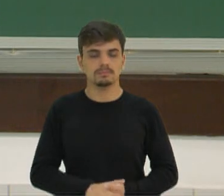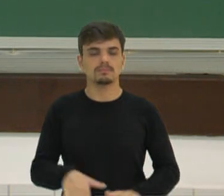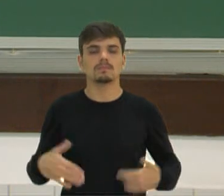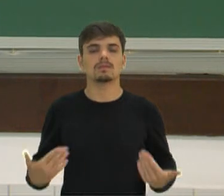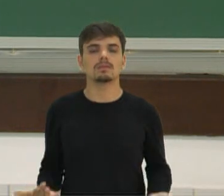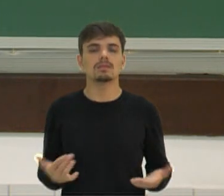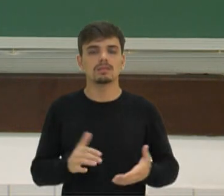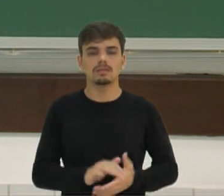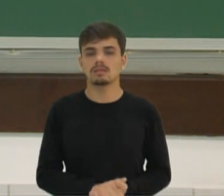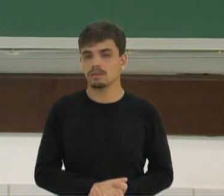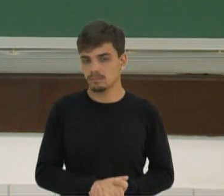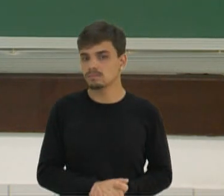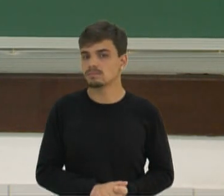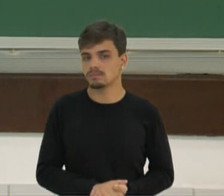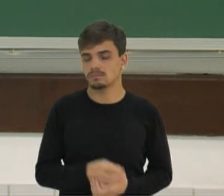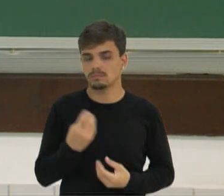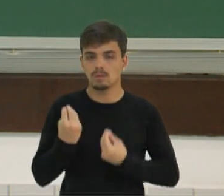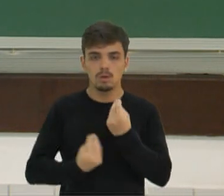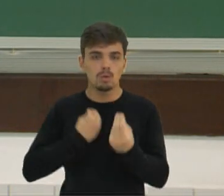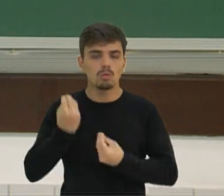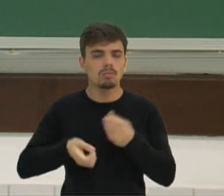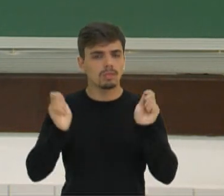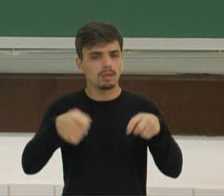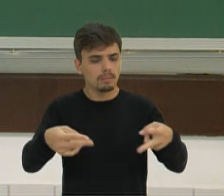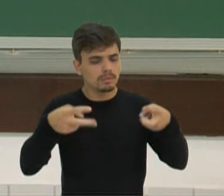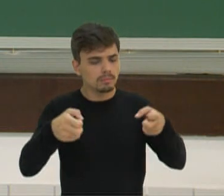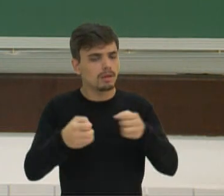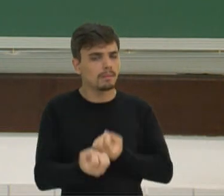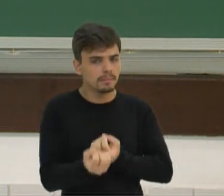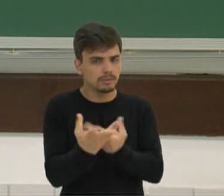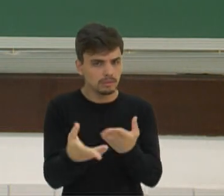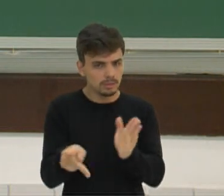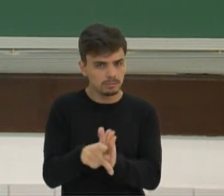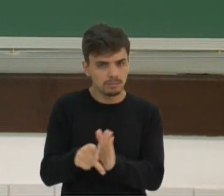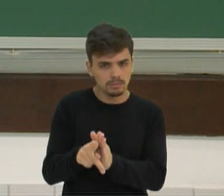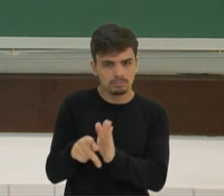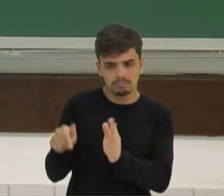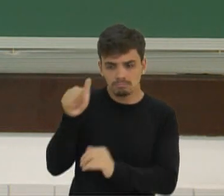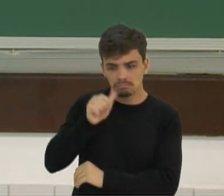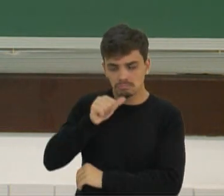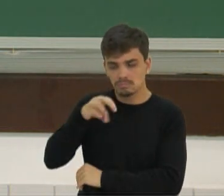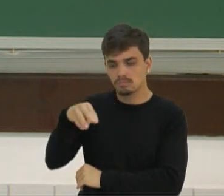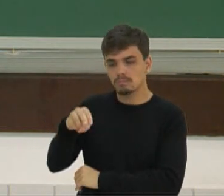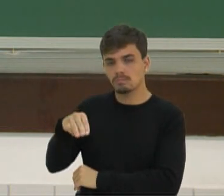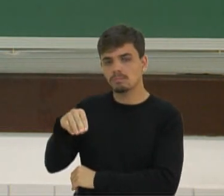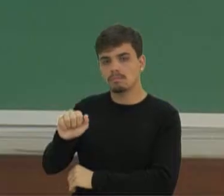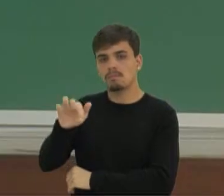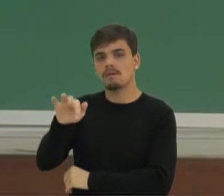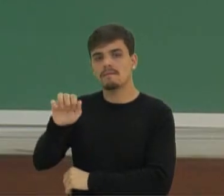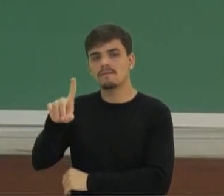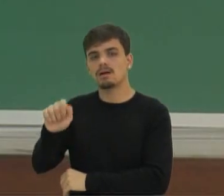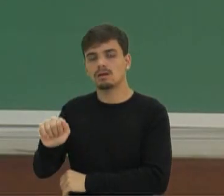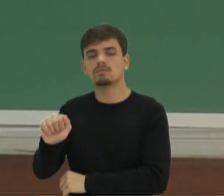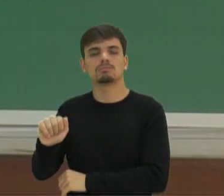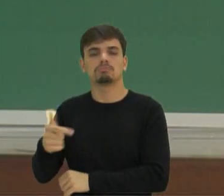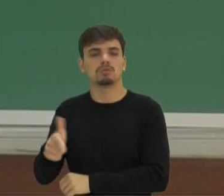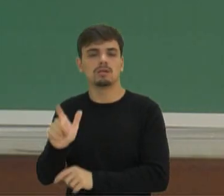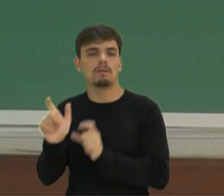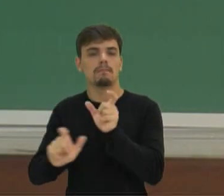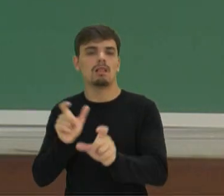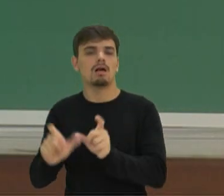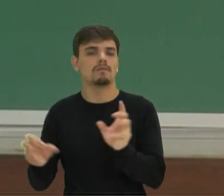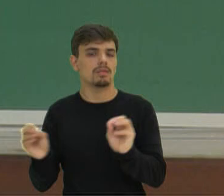E então, pessoal, como que a gente percebeu a mensagem transmitida pela Mafalda sem as palavras presentes